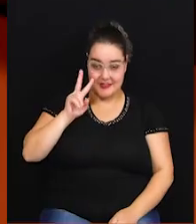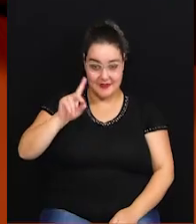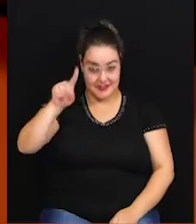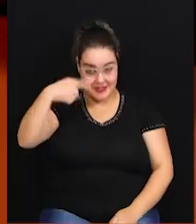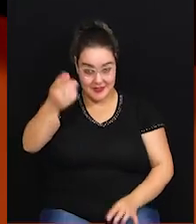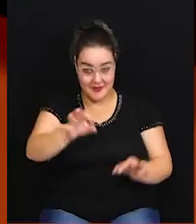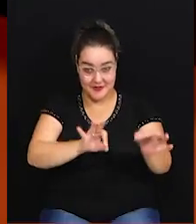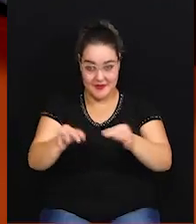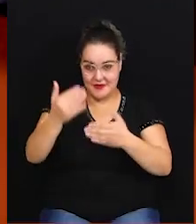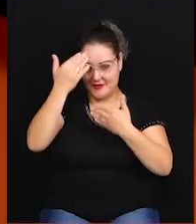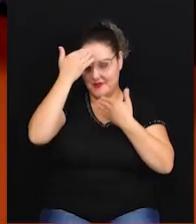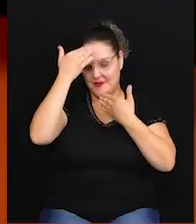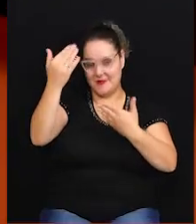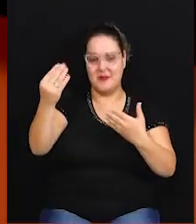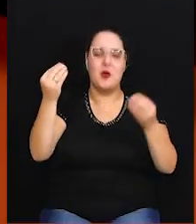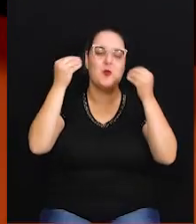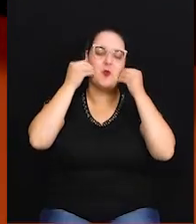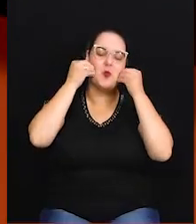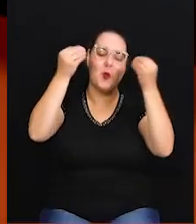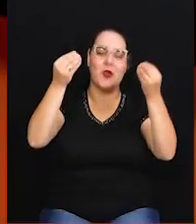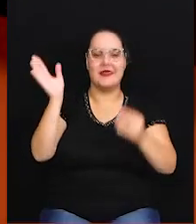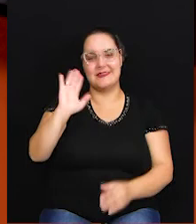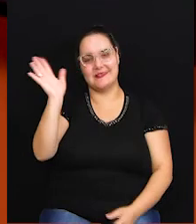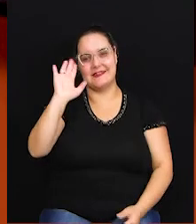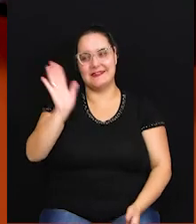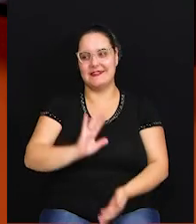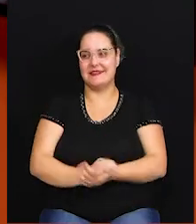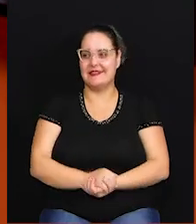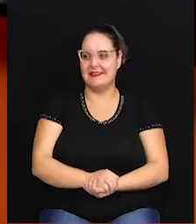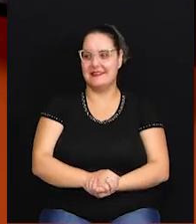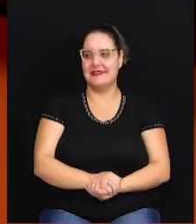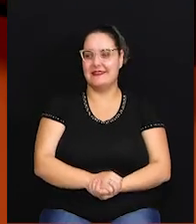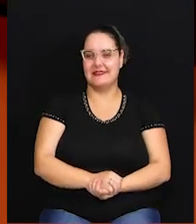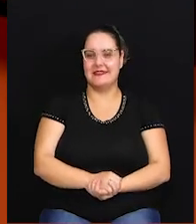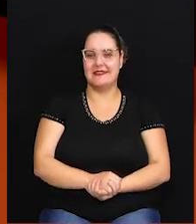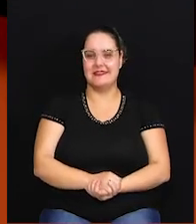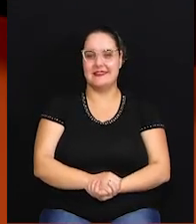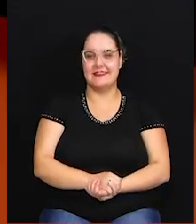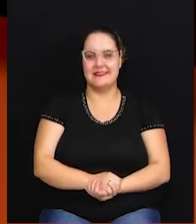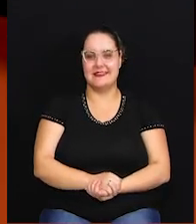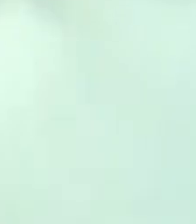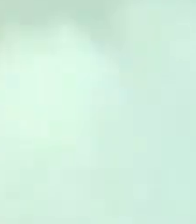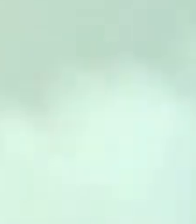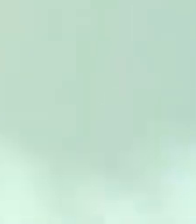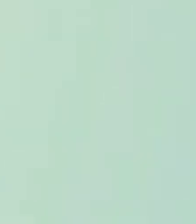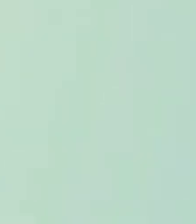A gente se vê na próxima edição. Muito obrigada, um beijo e até mais. Tchau!